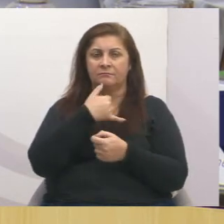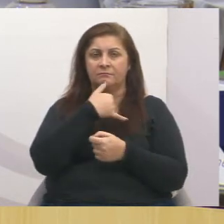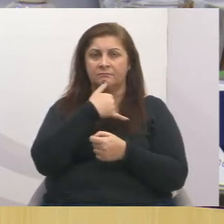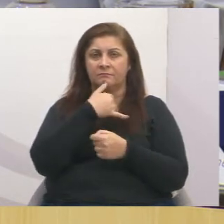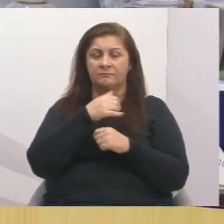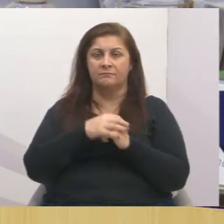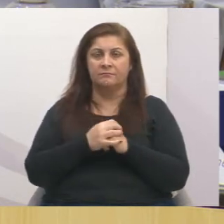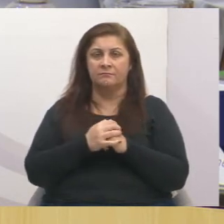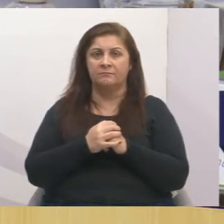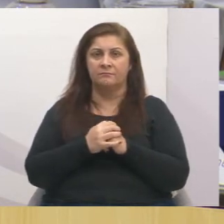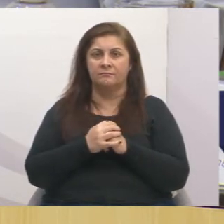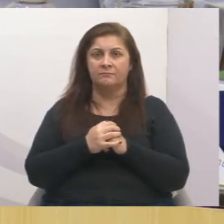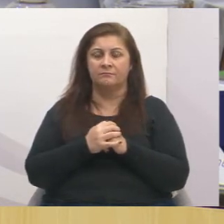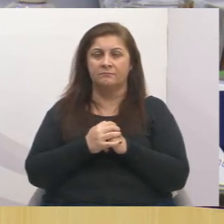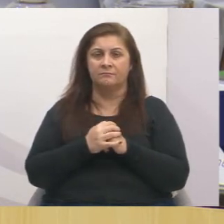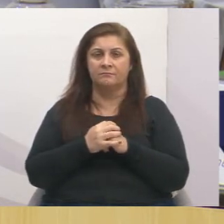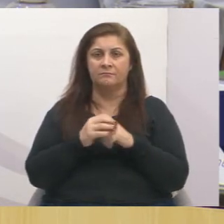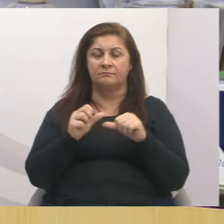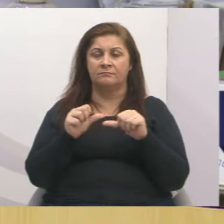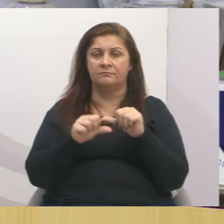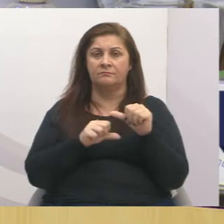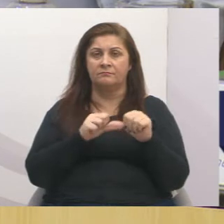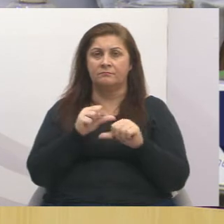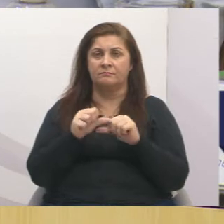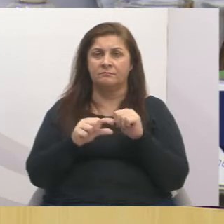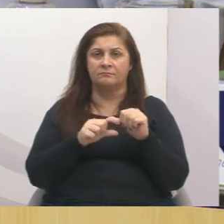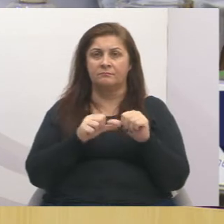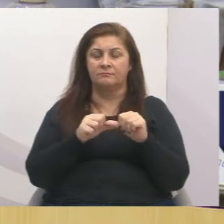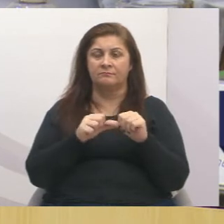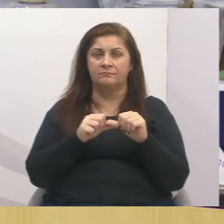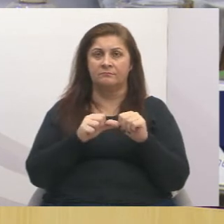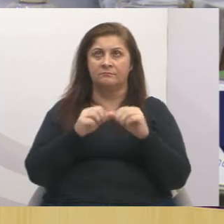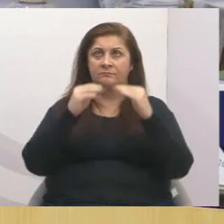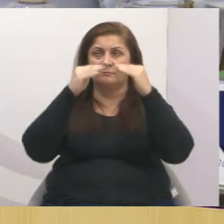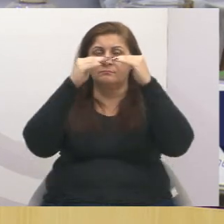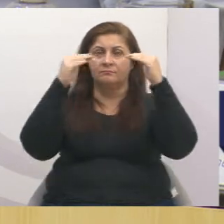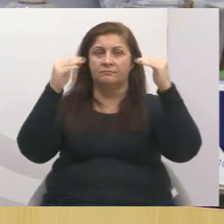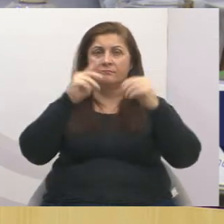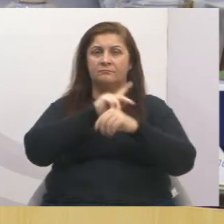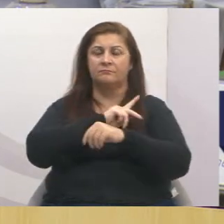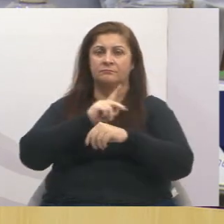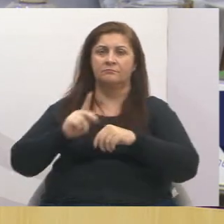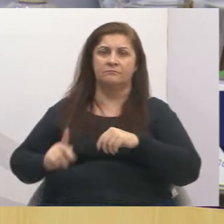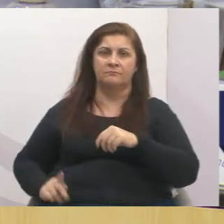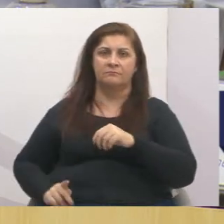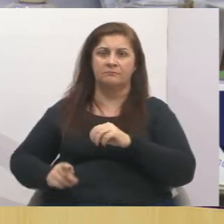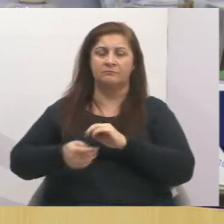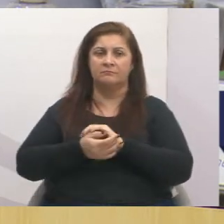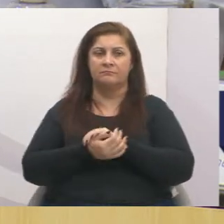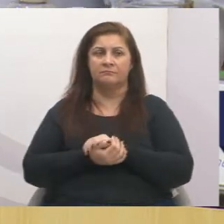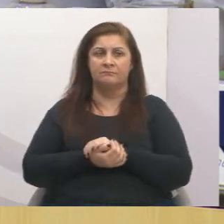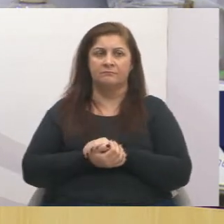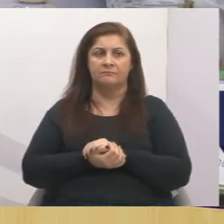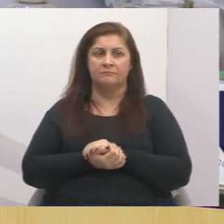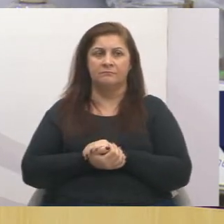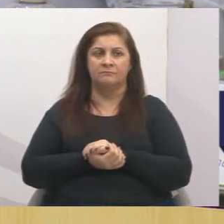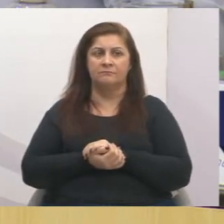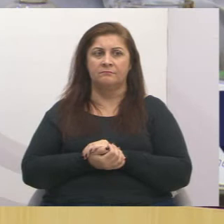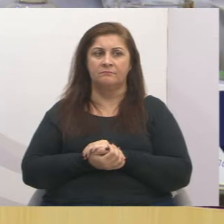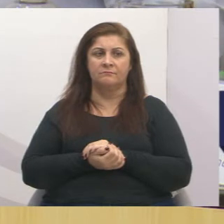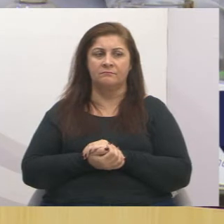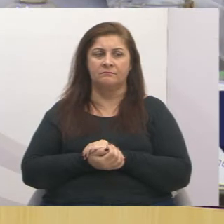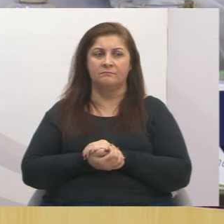infelizmente, as mudanças que há lá em cima é de revoltar, gente. É de revoltar.